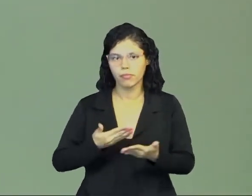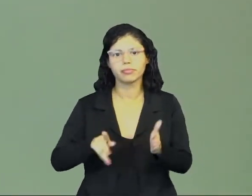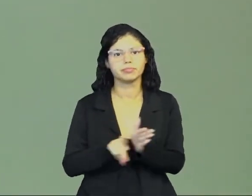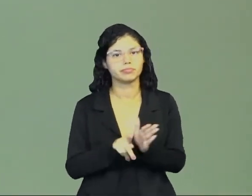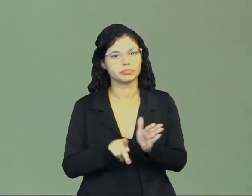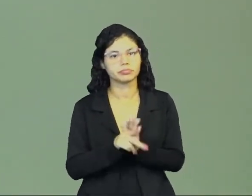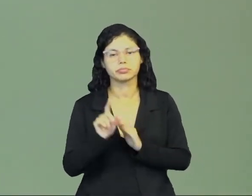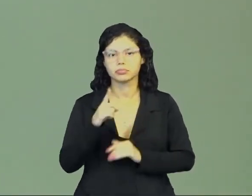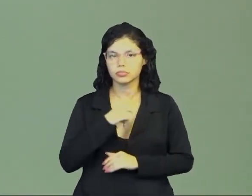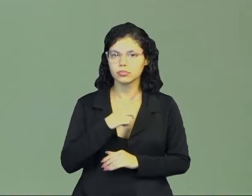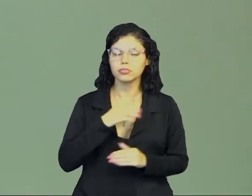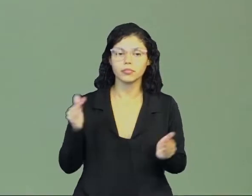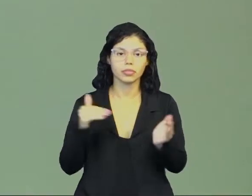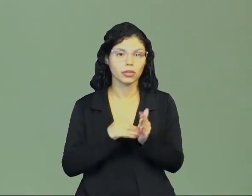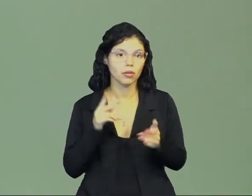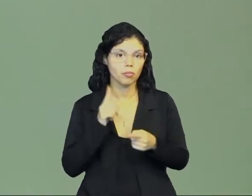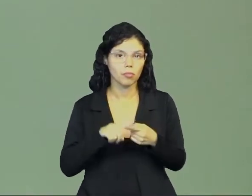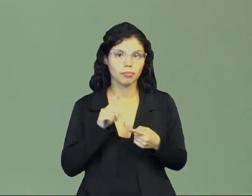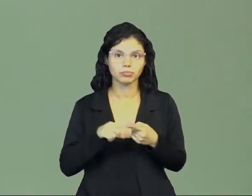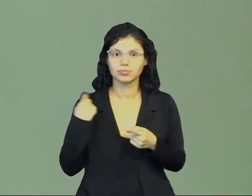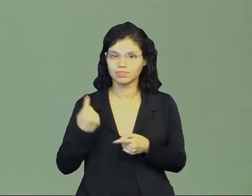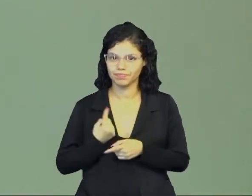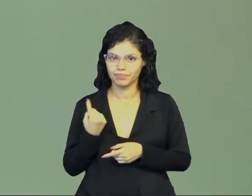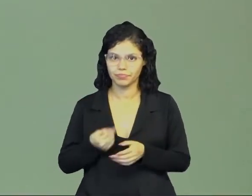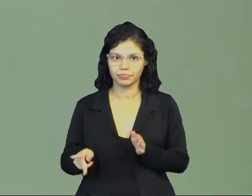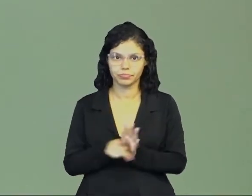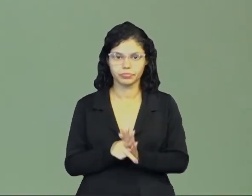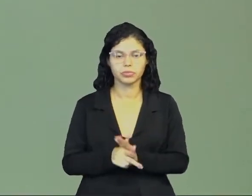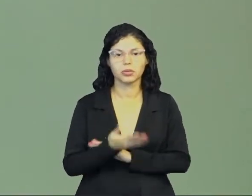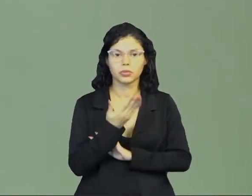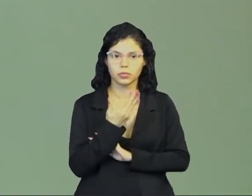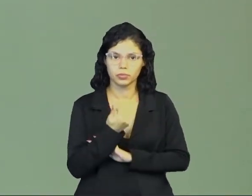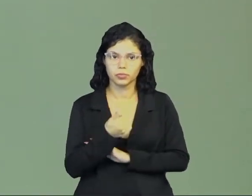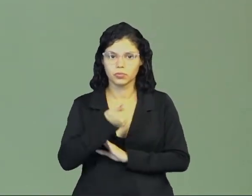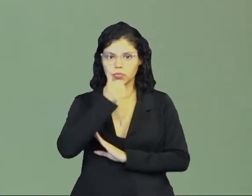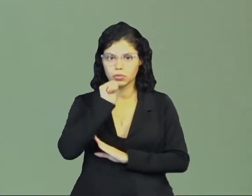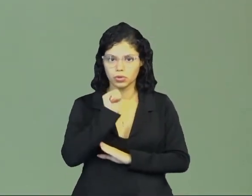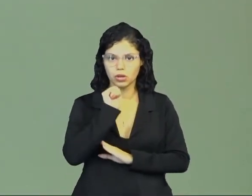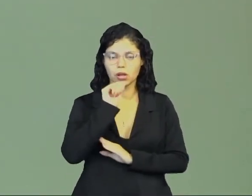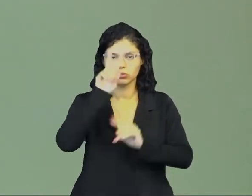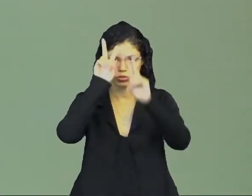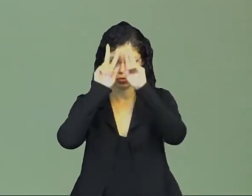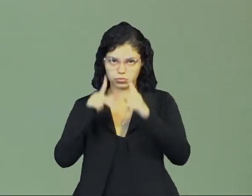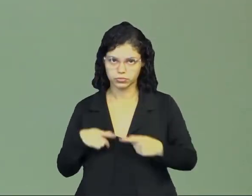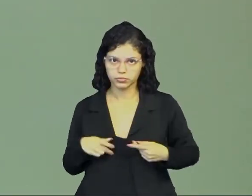quantidade que tem. Até porque a água doce ela é única, que é própria para o consumo humano.